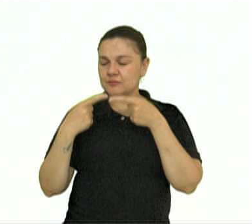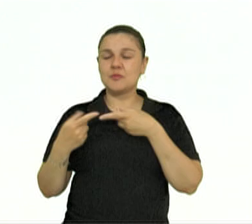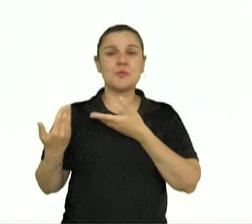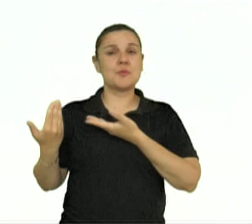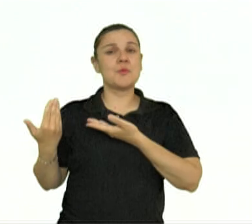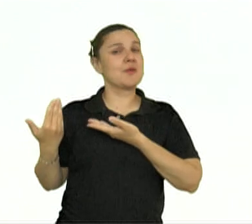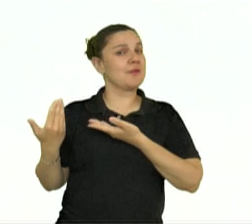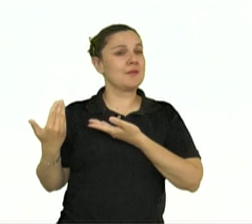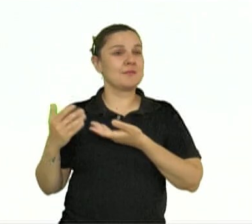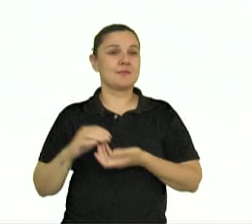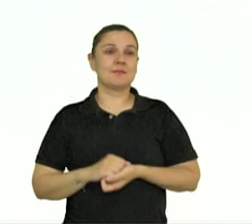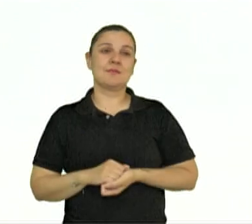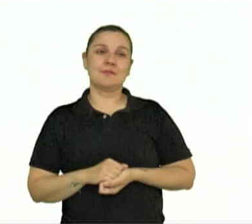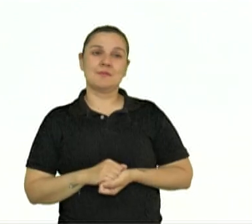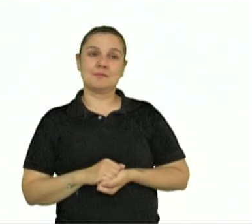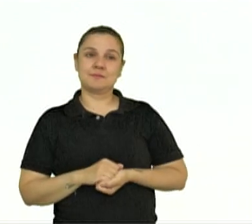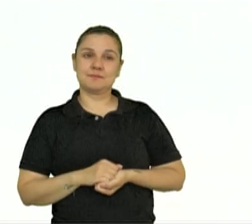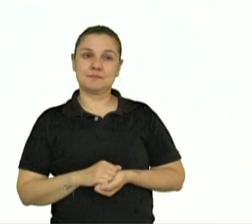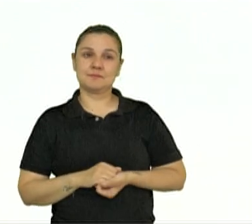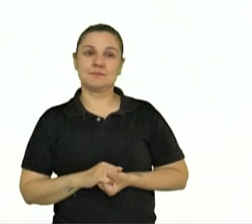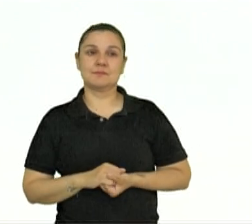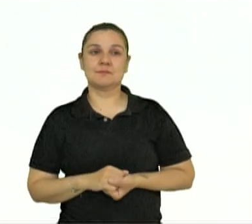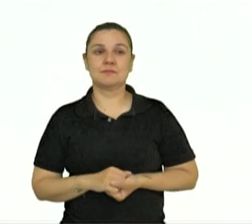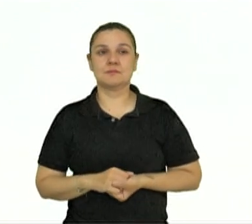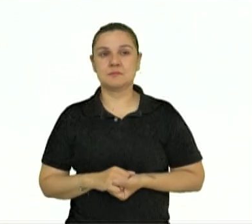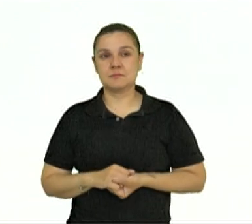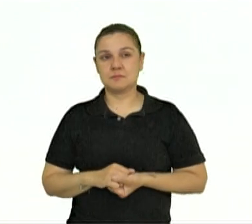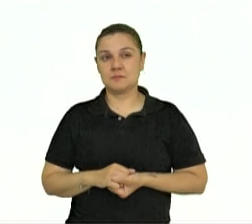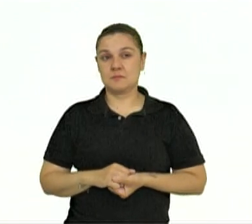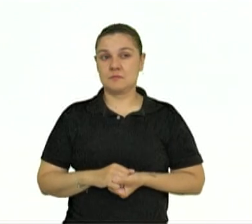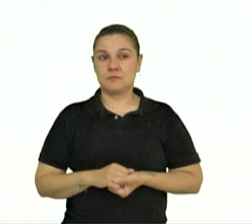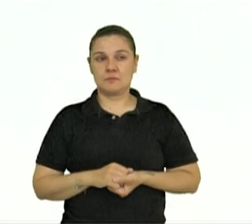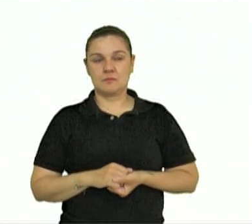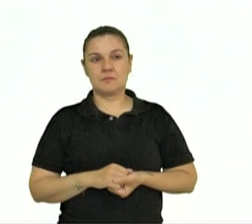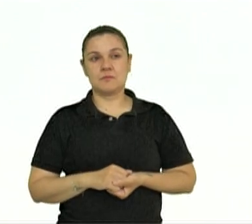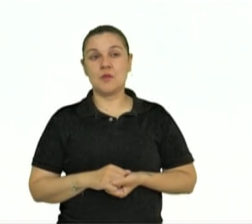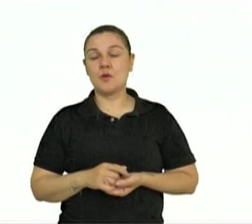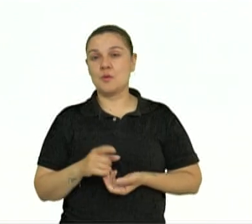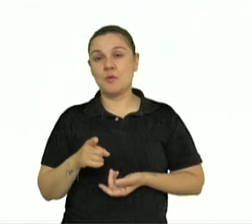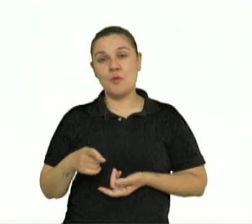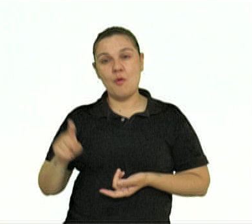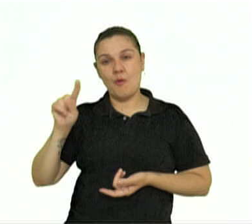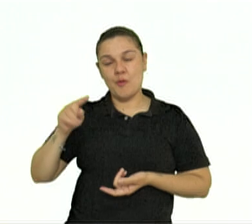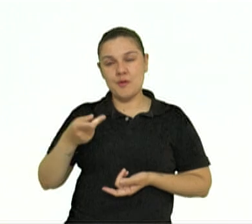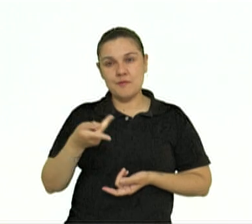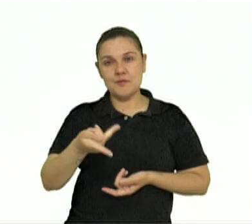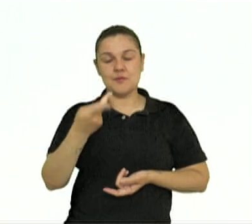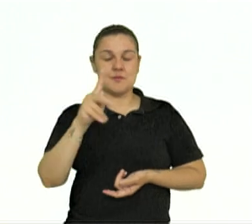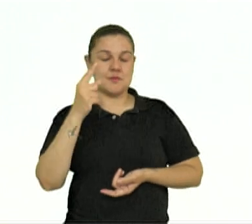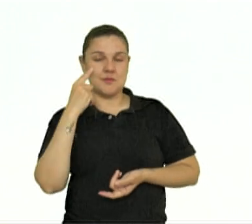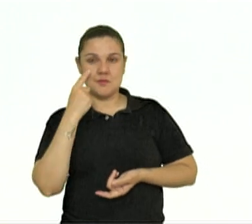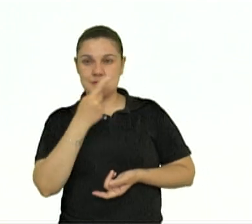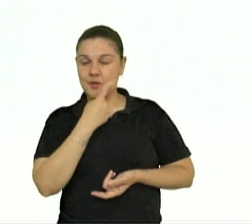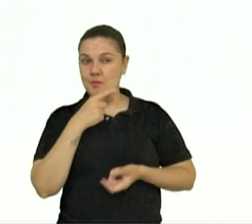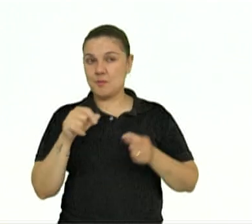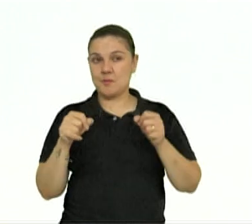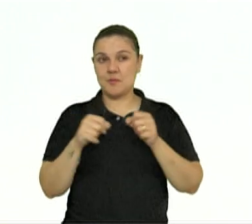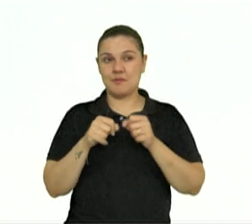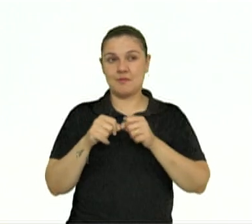coisa neste poema. E o poema diz assim: o infinito dos seus olhos me